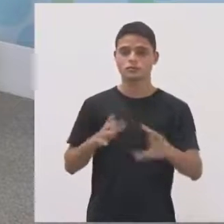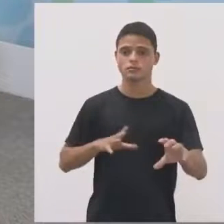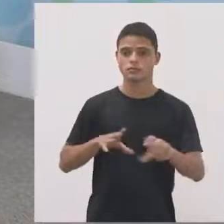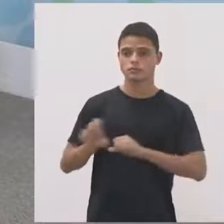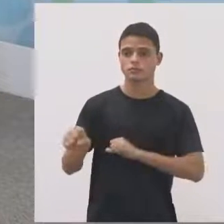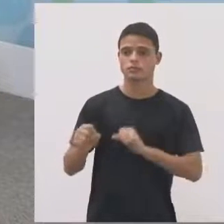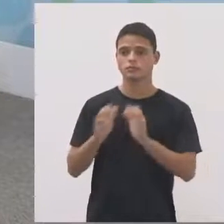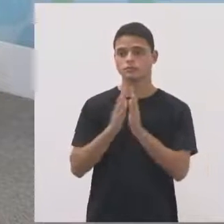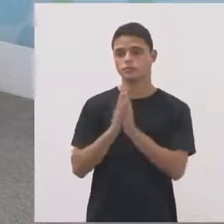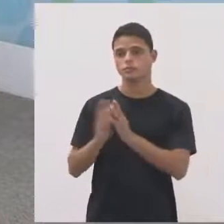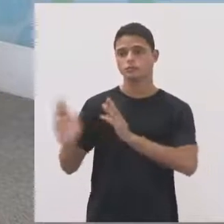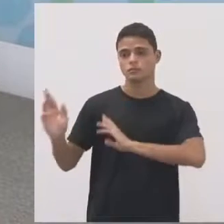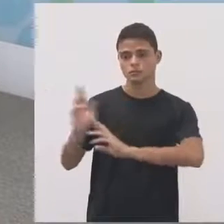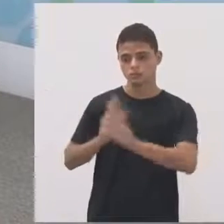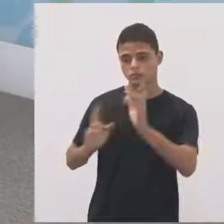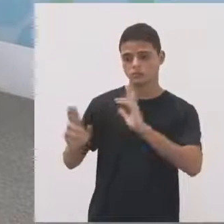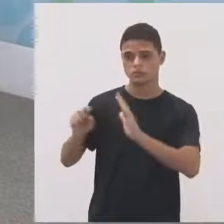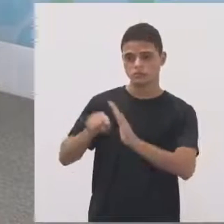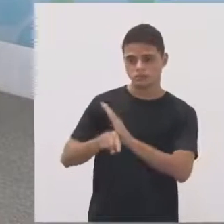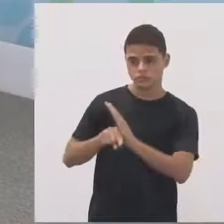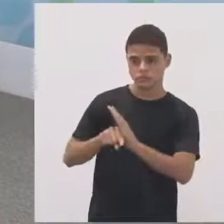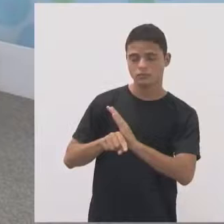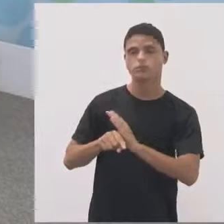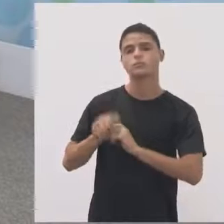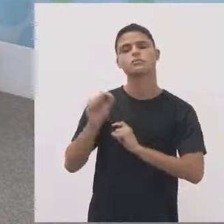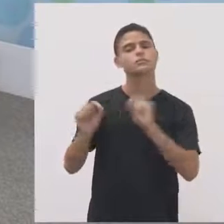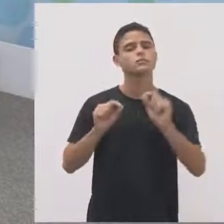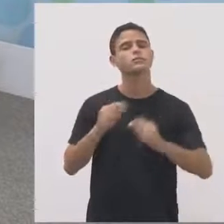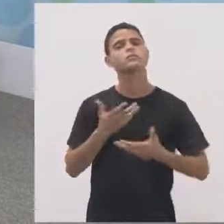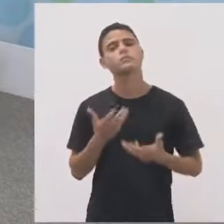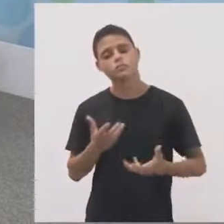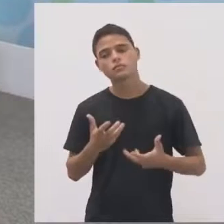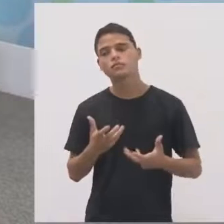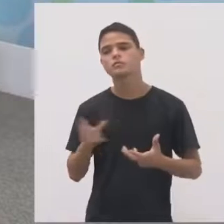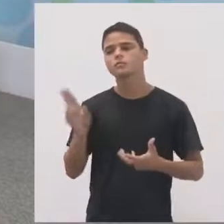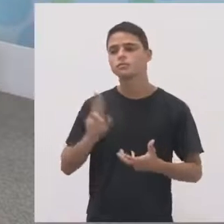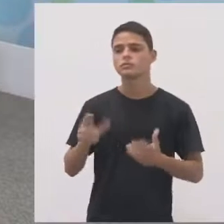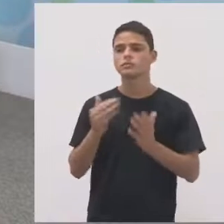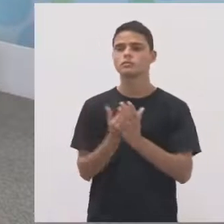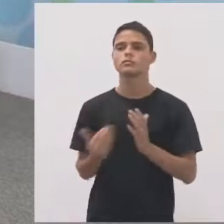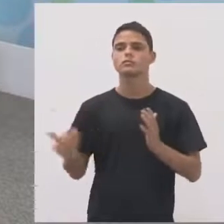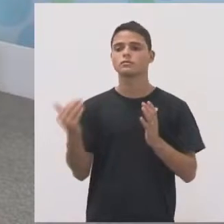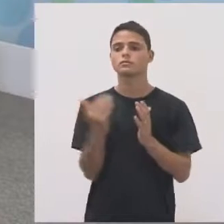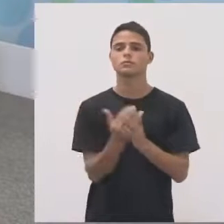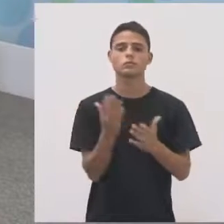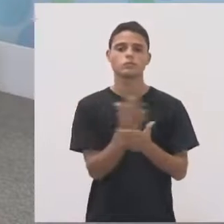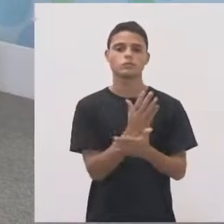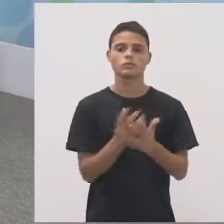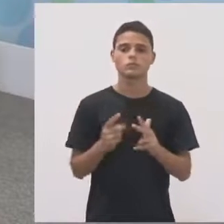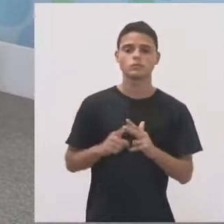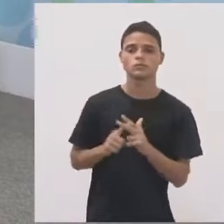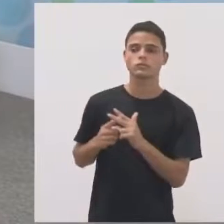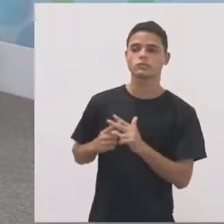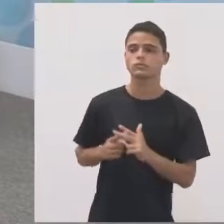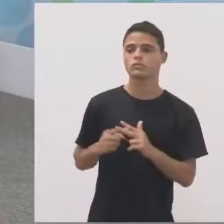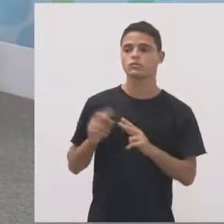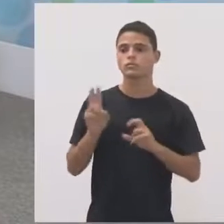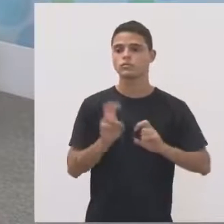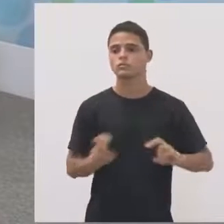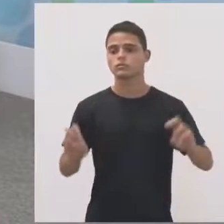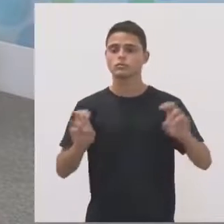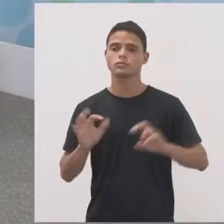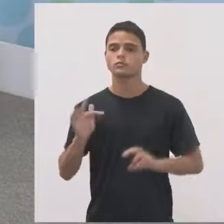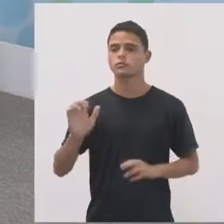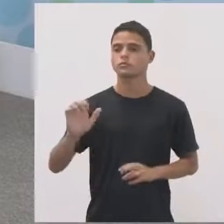favor, pessoal, respondam a nossa pesquisa. Coloquem aí o que vocês querem que a gente traga dessas questões de configuração de computador para a gente trazer